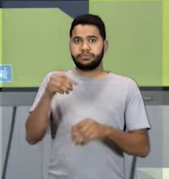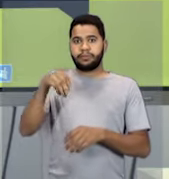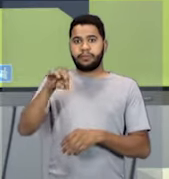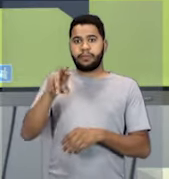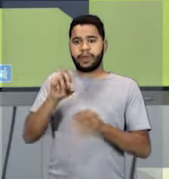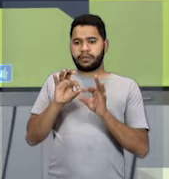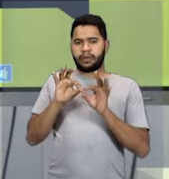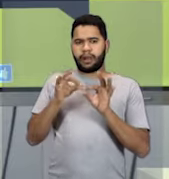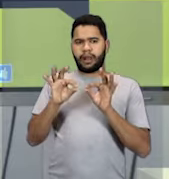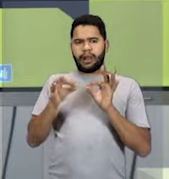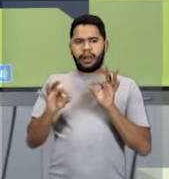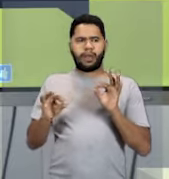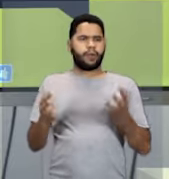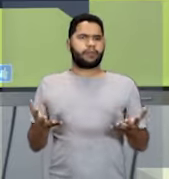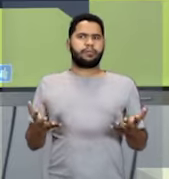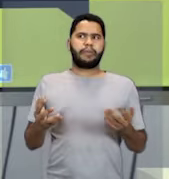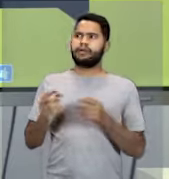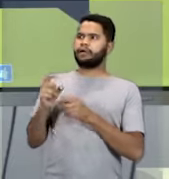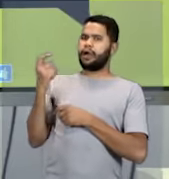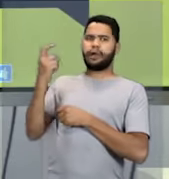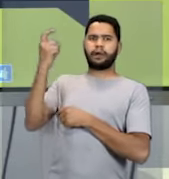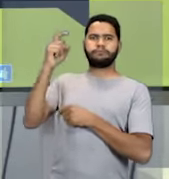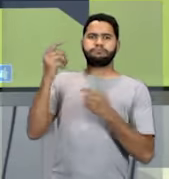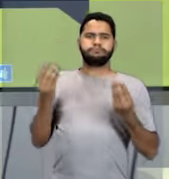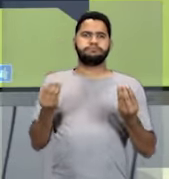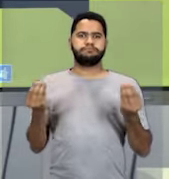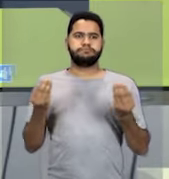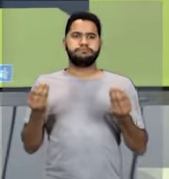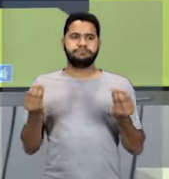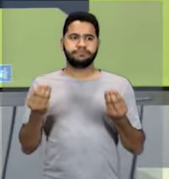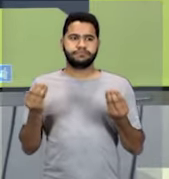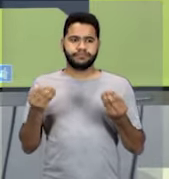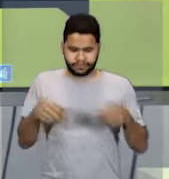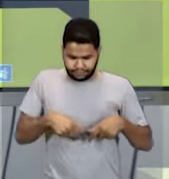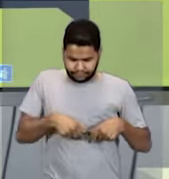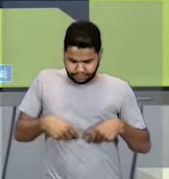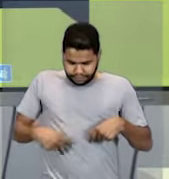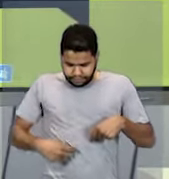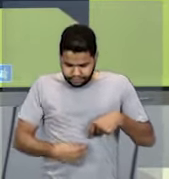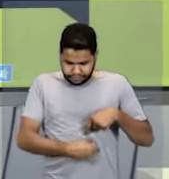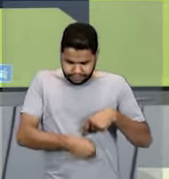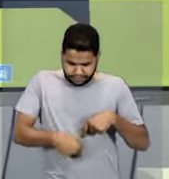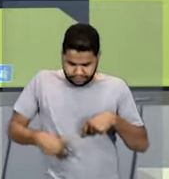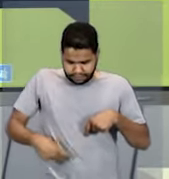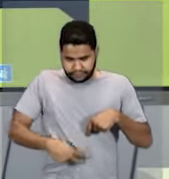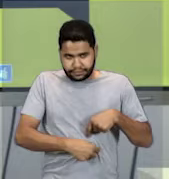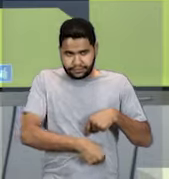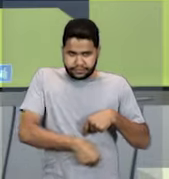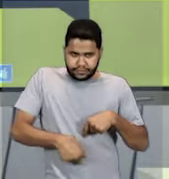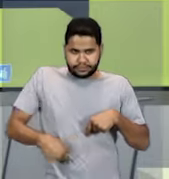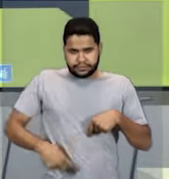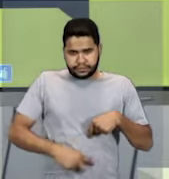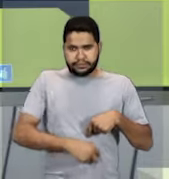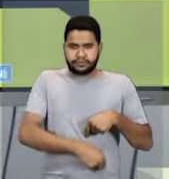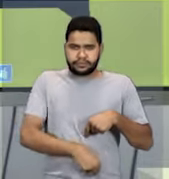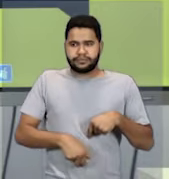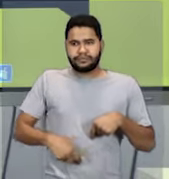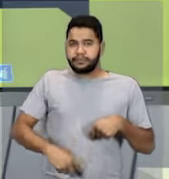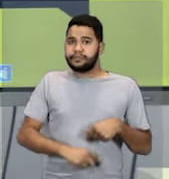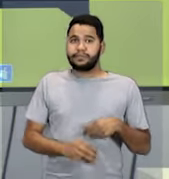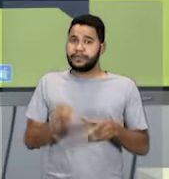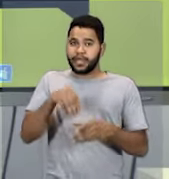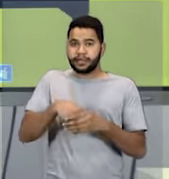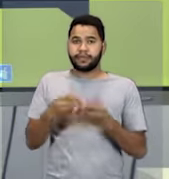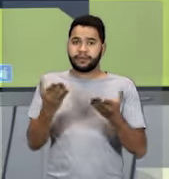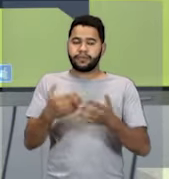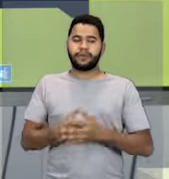comprimento. Não, professora, mas ninguém tem 6 metros, como é isso? Porque ele está ali todo dobrado, todo enroladinho ali dentro de